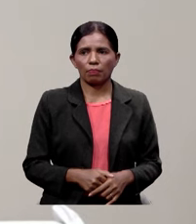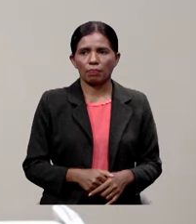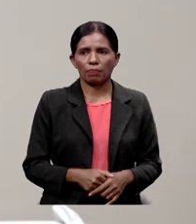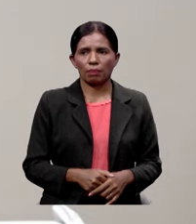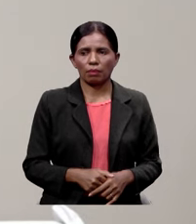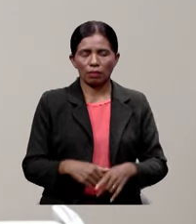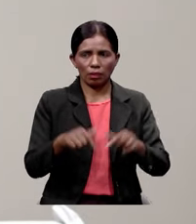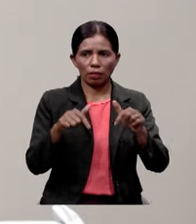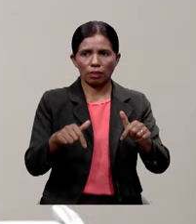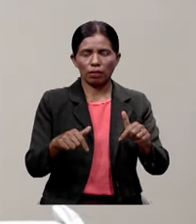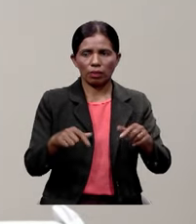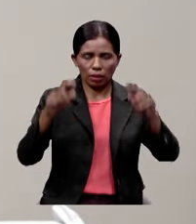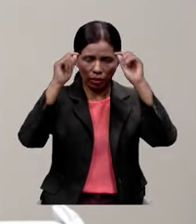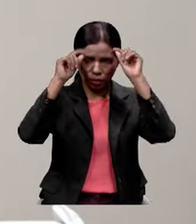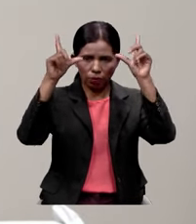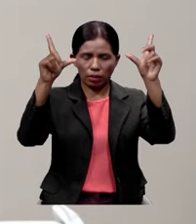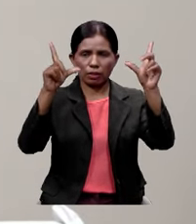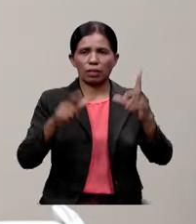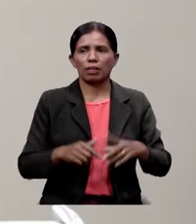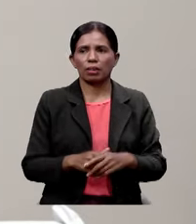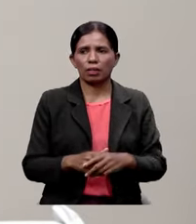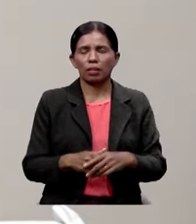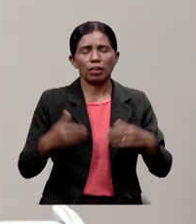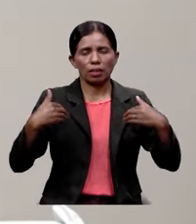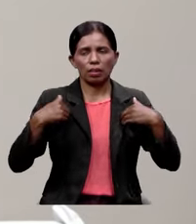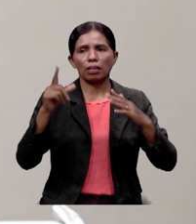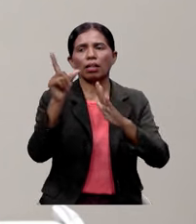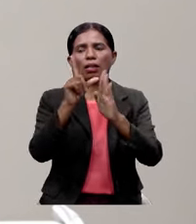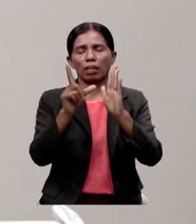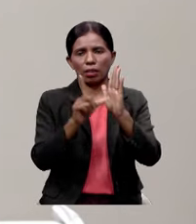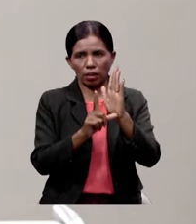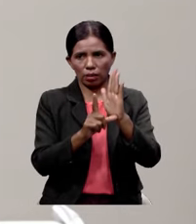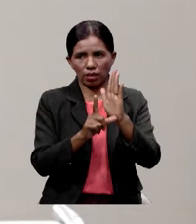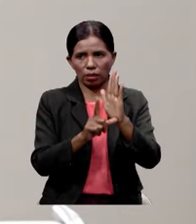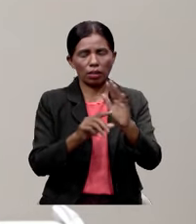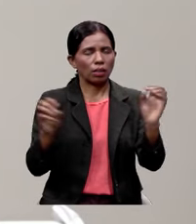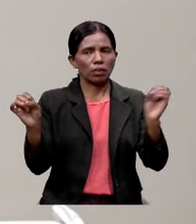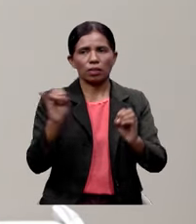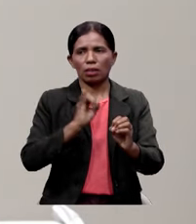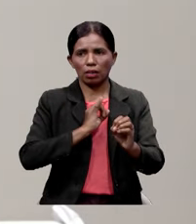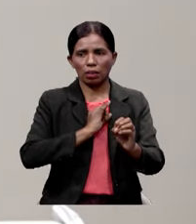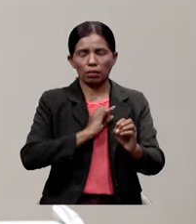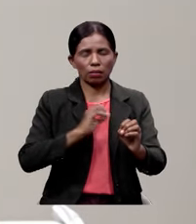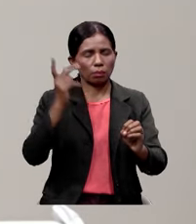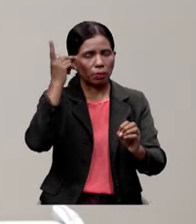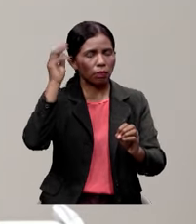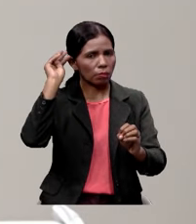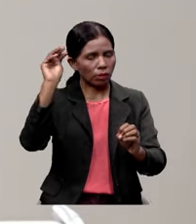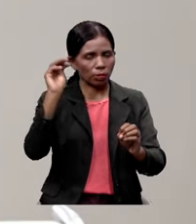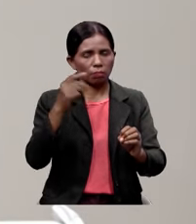Je ne, je Timor Leste, je leš. Los hau, to si njo primer ministru mu se